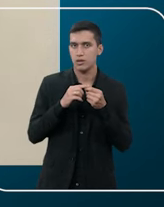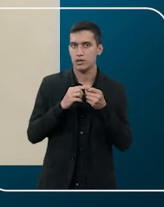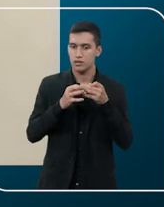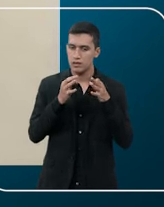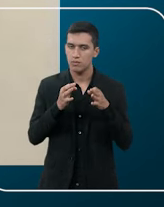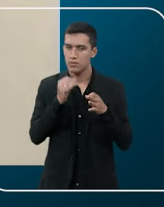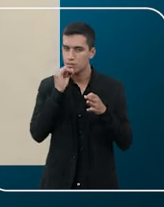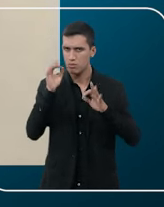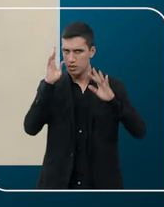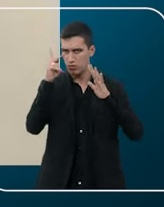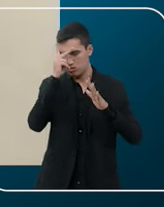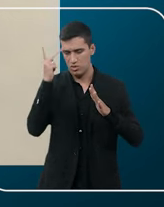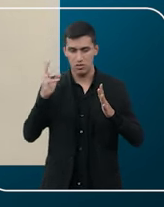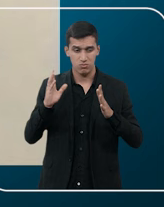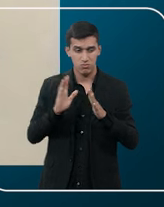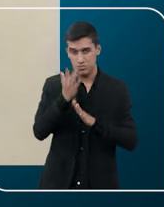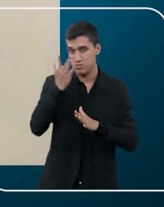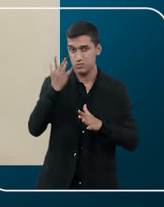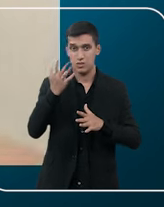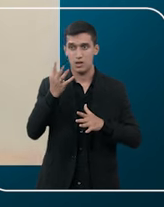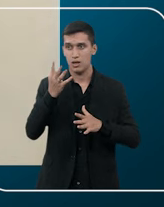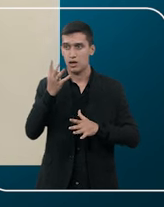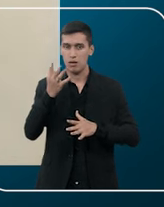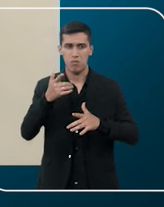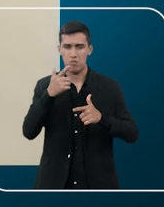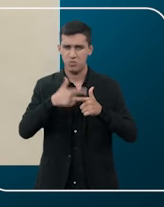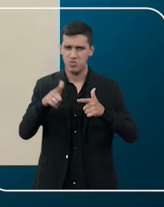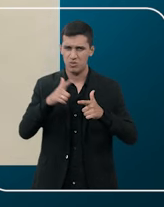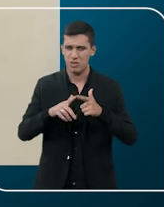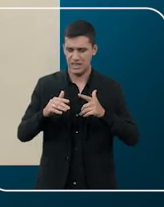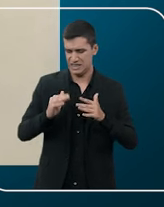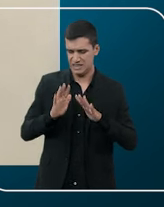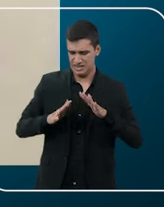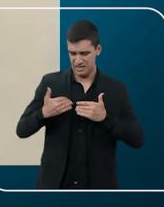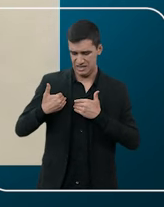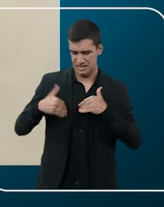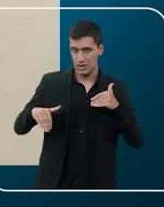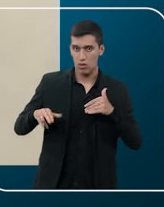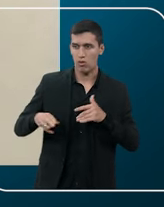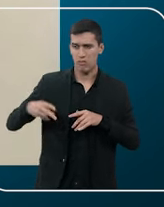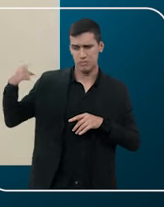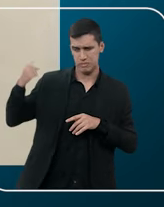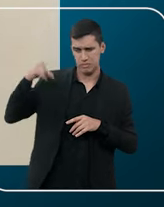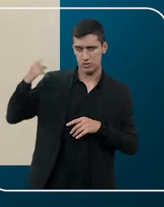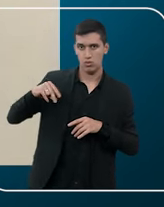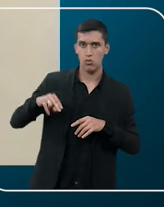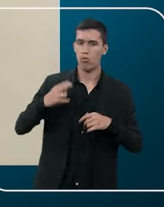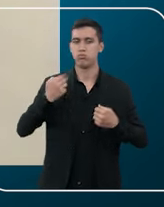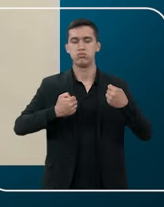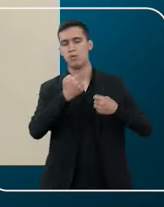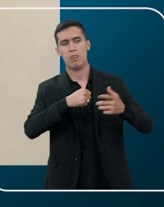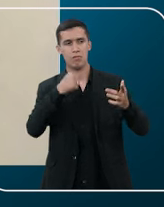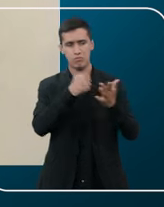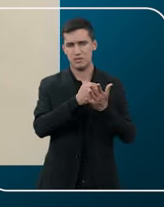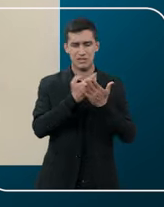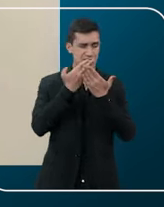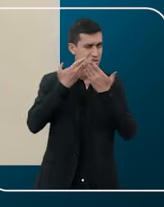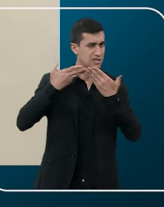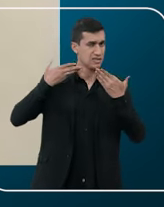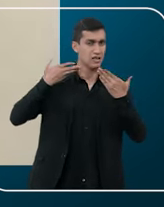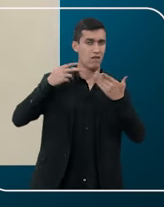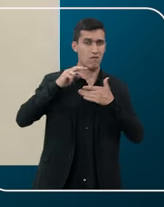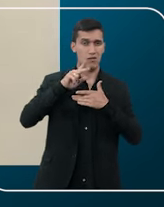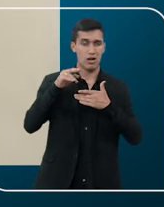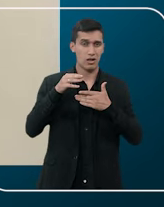sofreu um acidente doméstico, uma agressão, até mesmo um acidente de carro, e chega às pressas no hospital